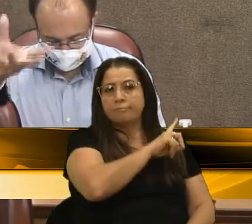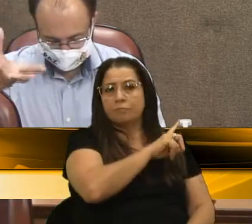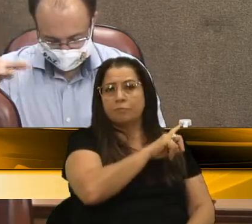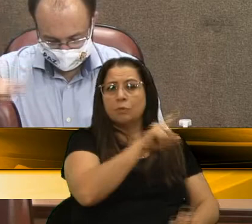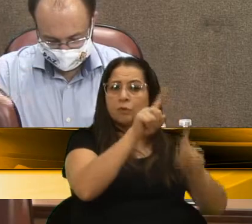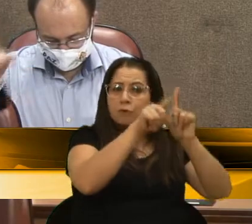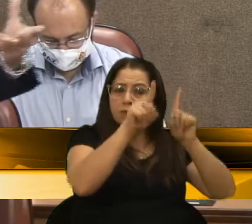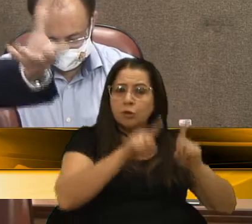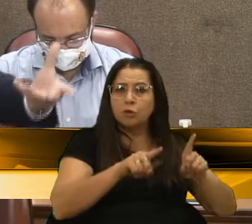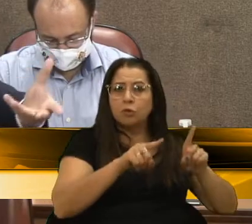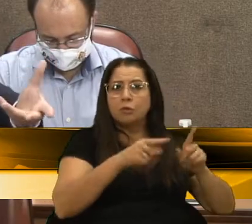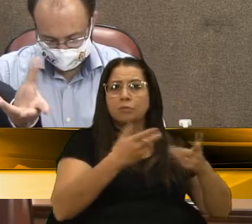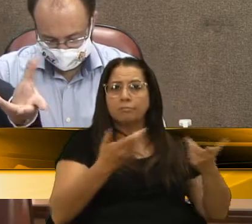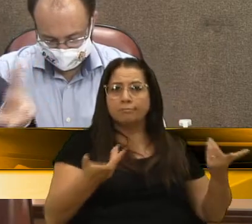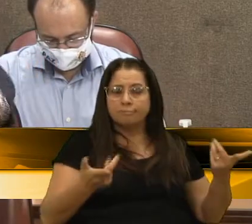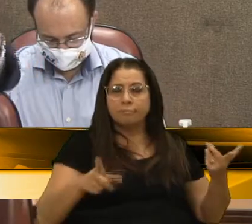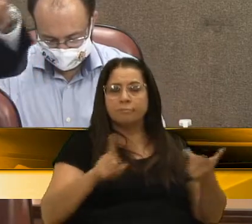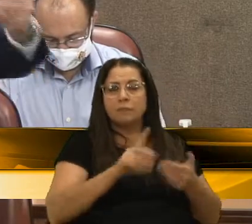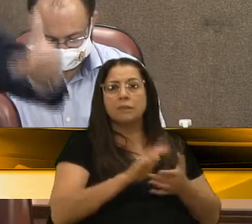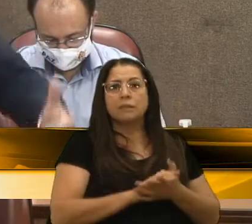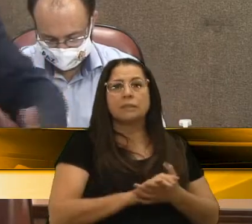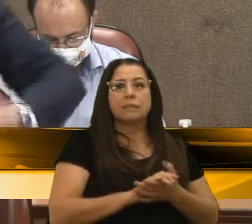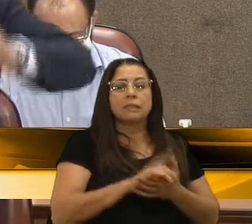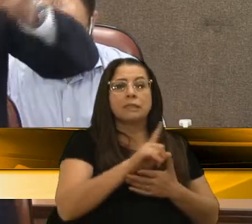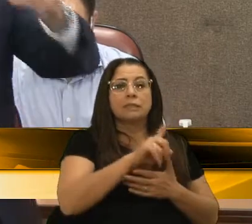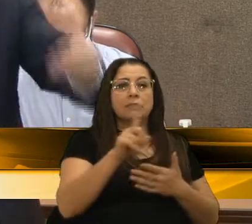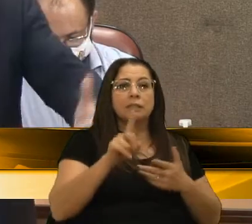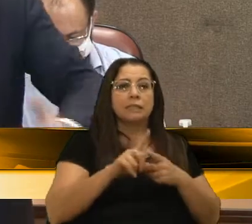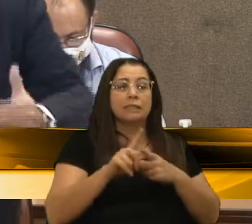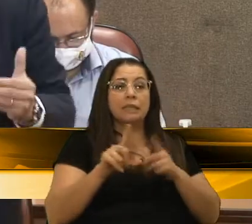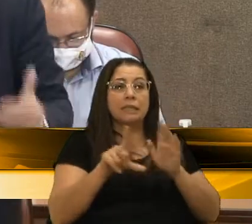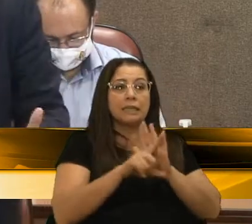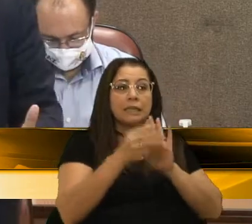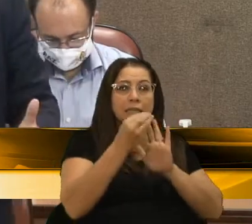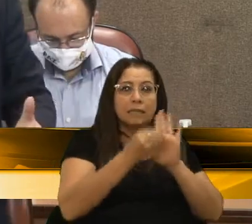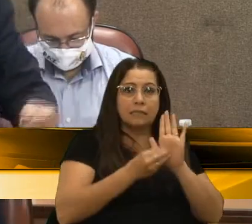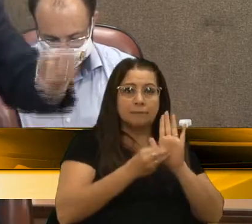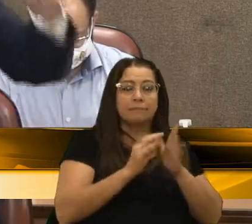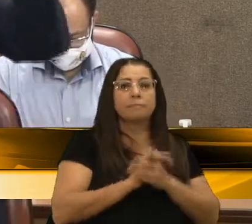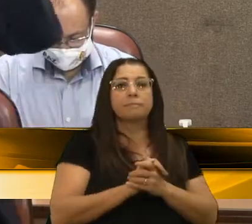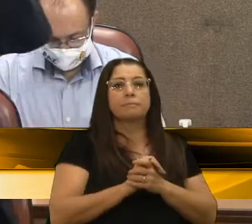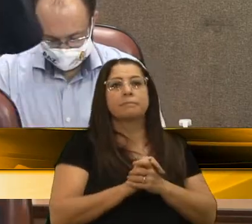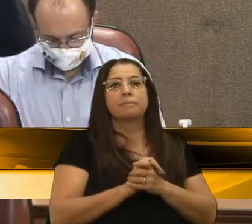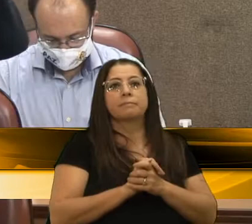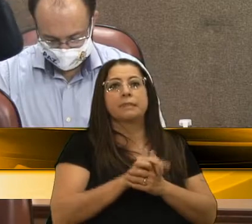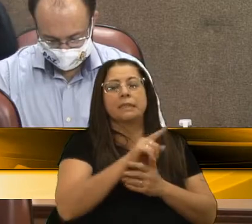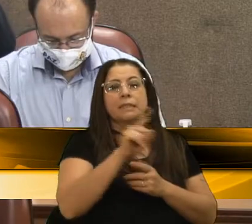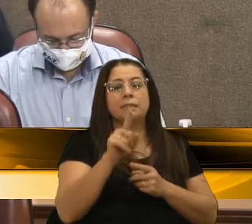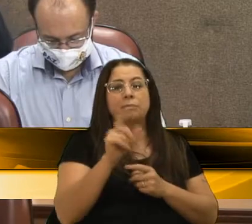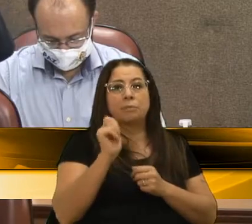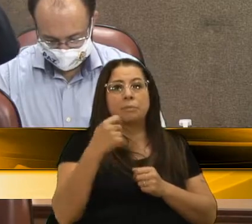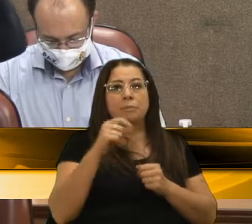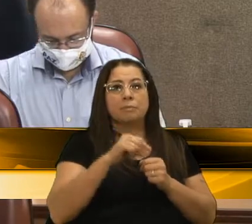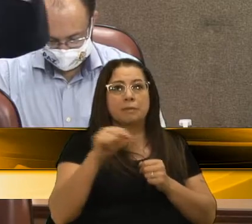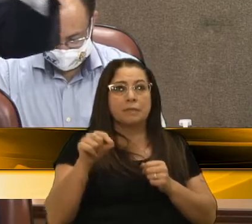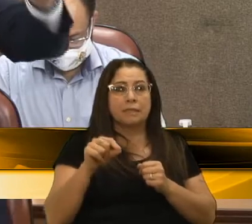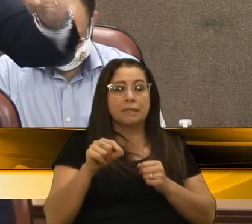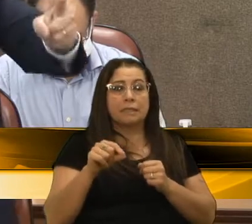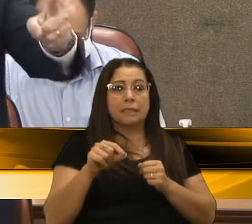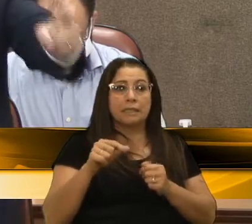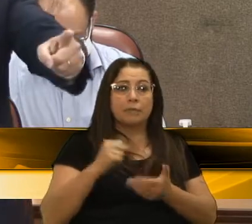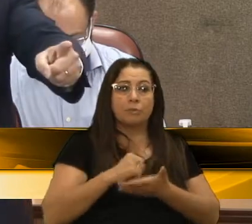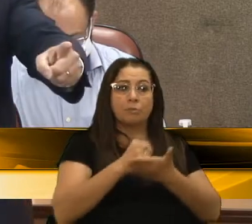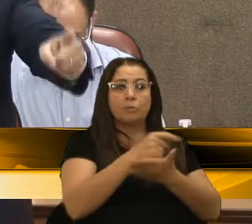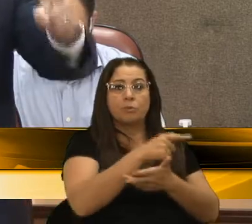servidores públicos têm estabilidade. Conquistaram isso, está na lei, pois bem, mas nós precisamos ser sensíveis e ter